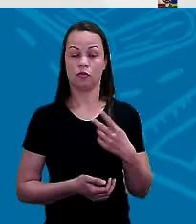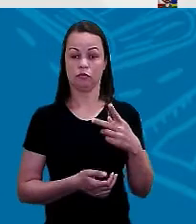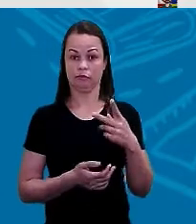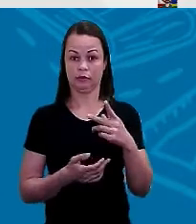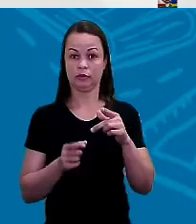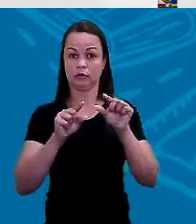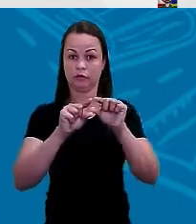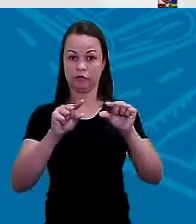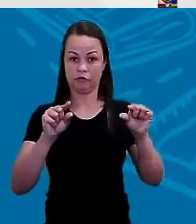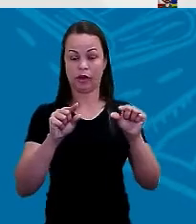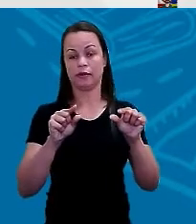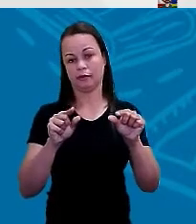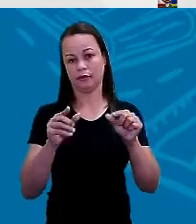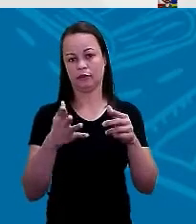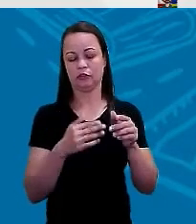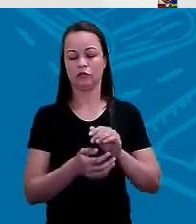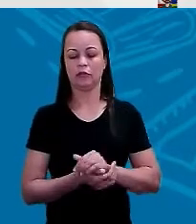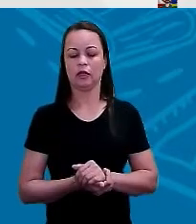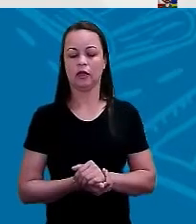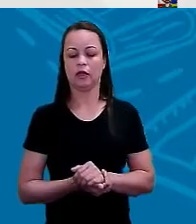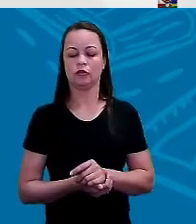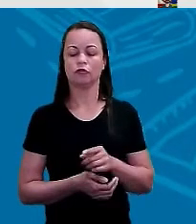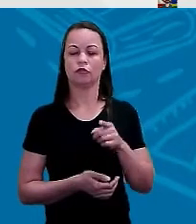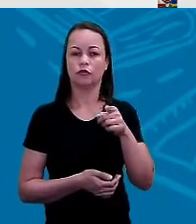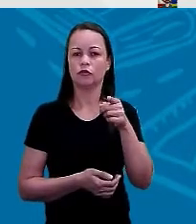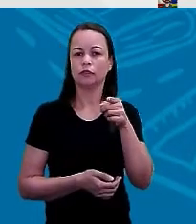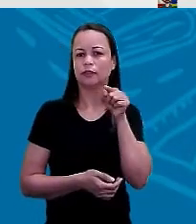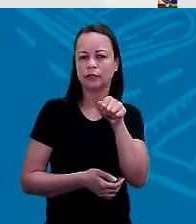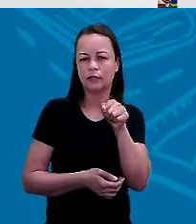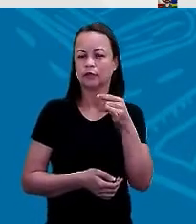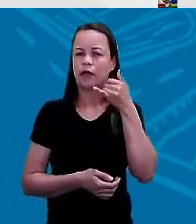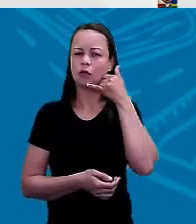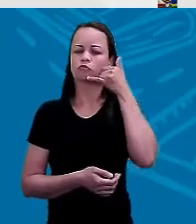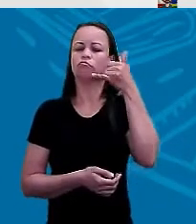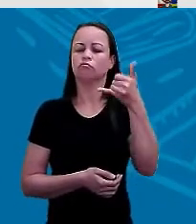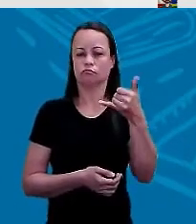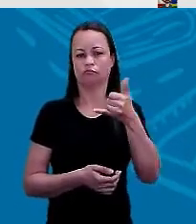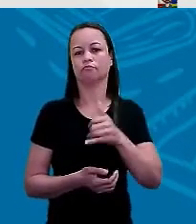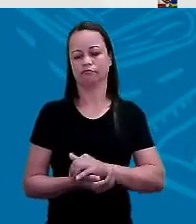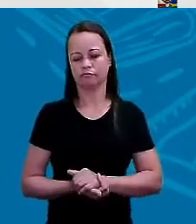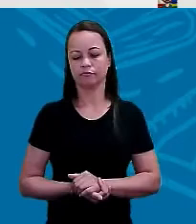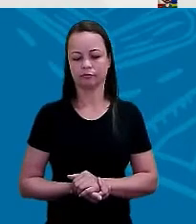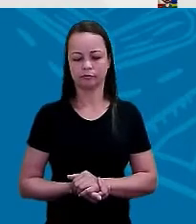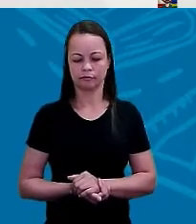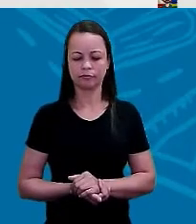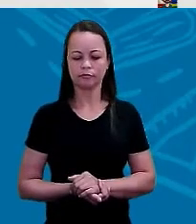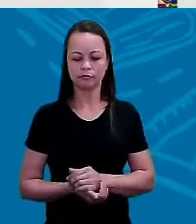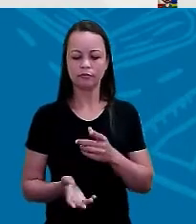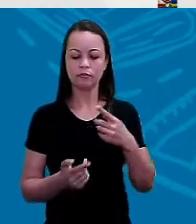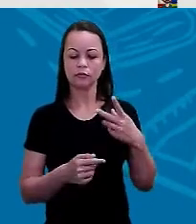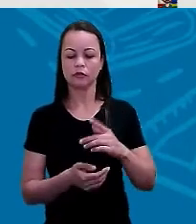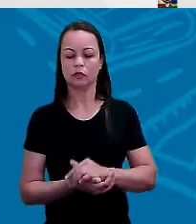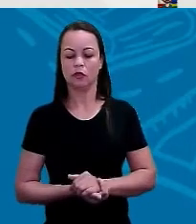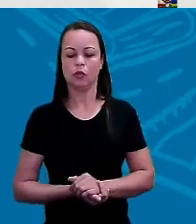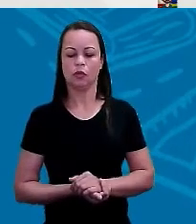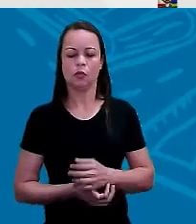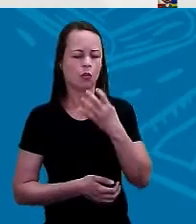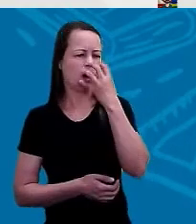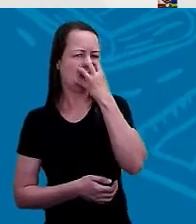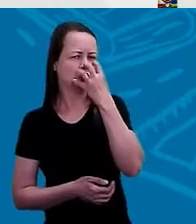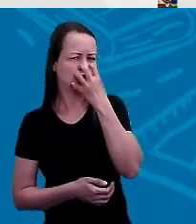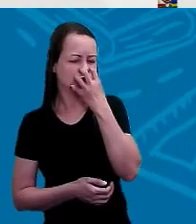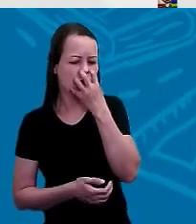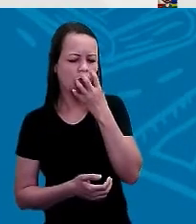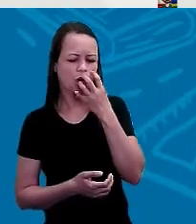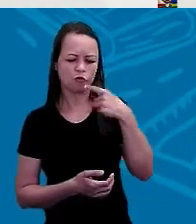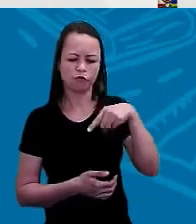on the phone? Você estava ao telefone. Was your dog vaccinated? Was your dog